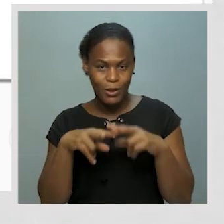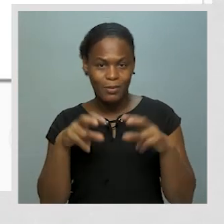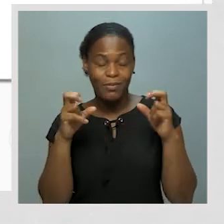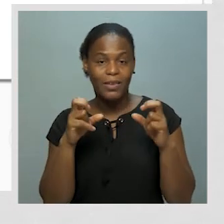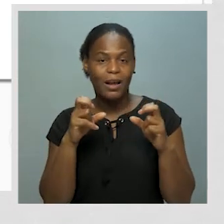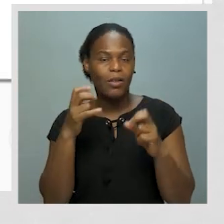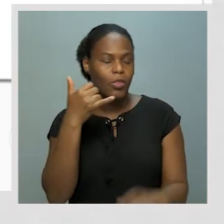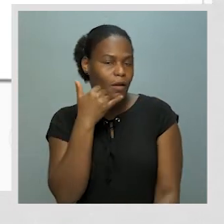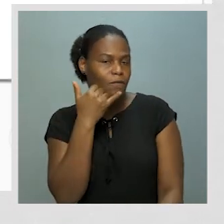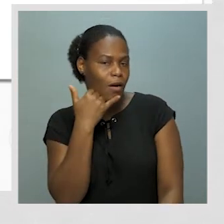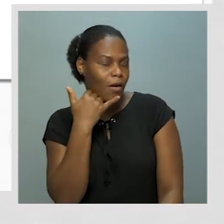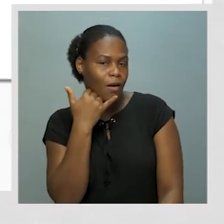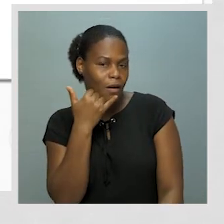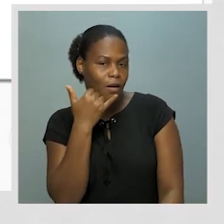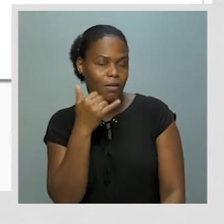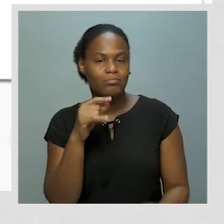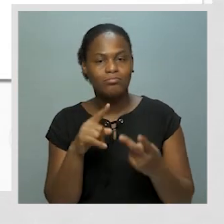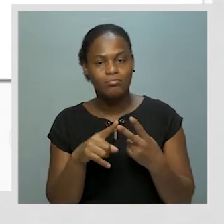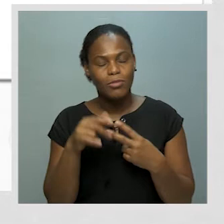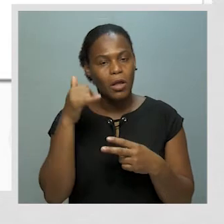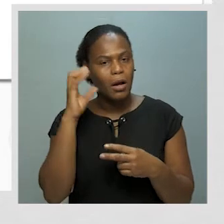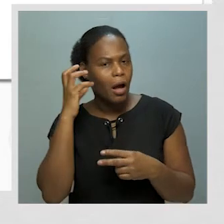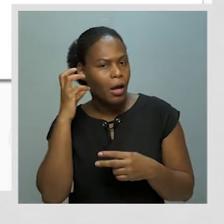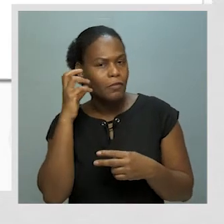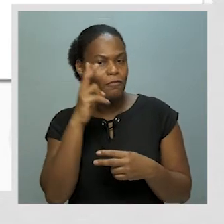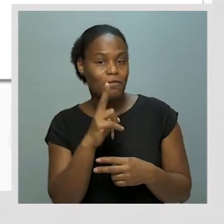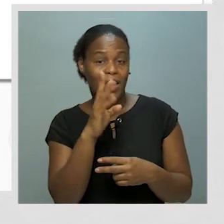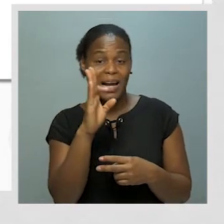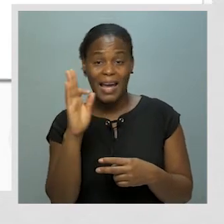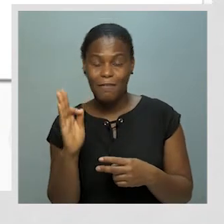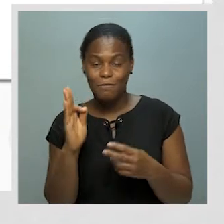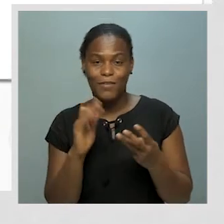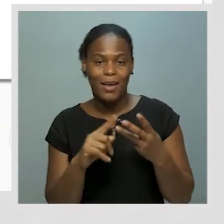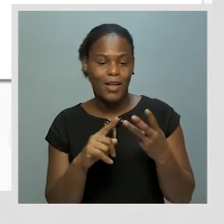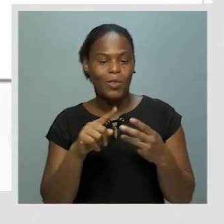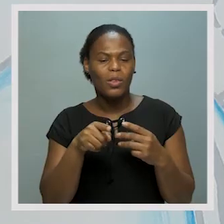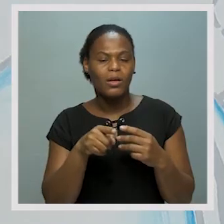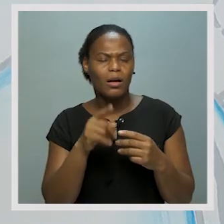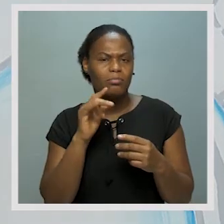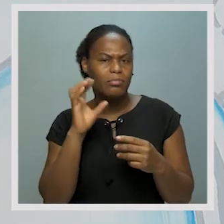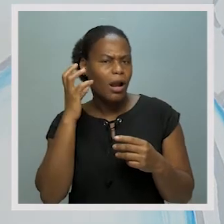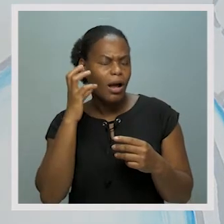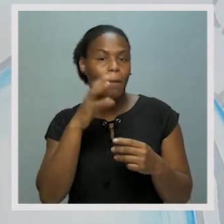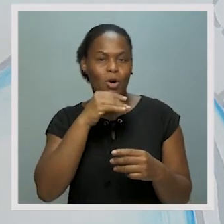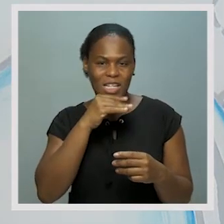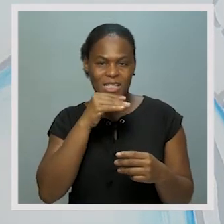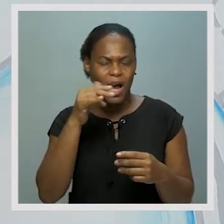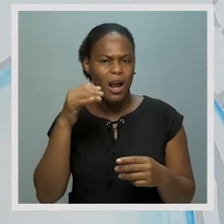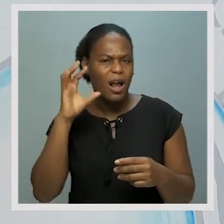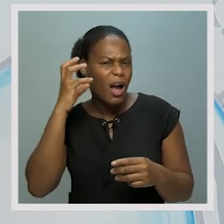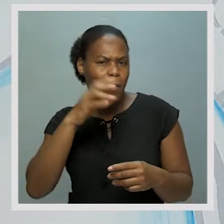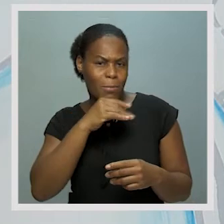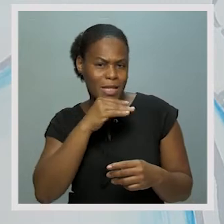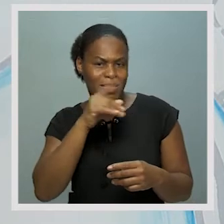encontrar via telefone, rádios VHF, destes que utilizam